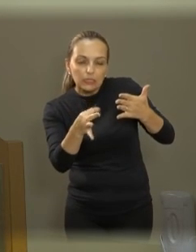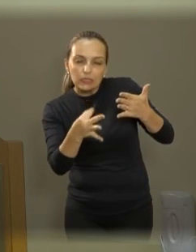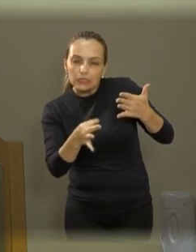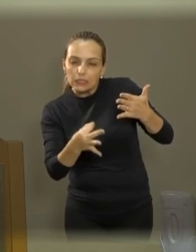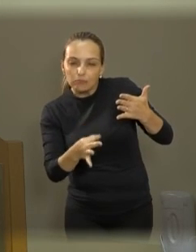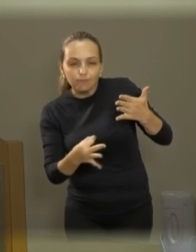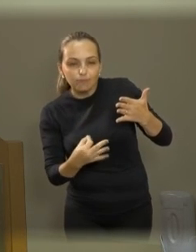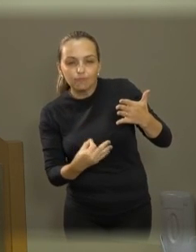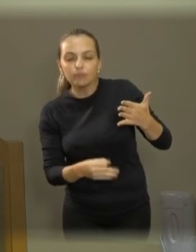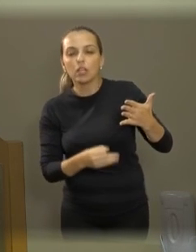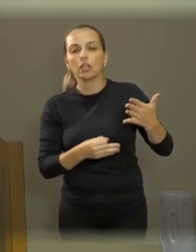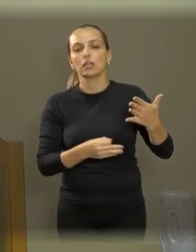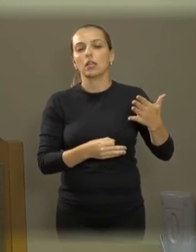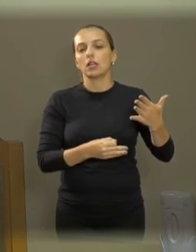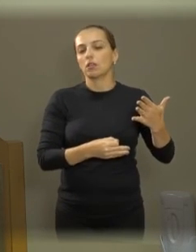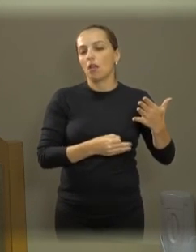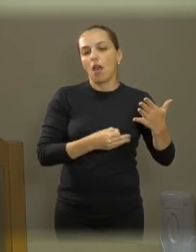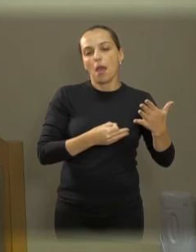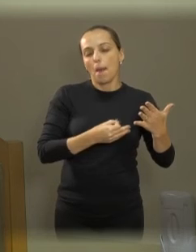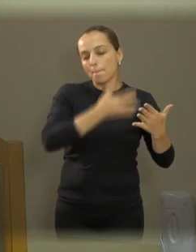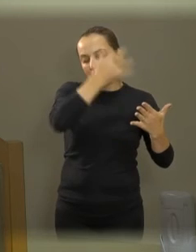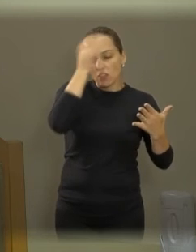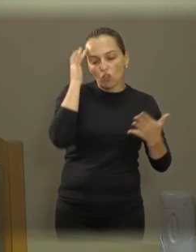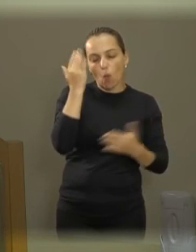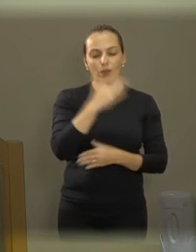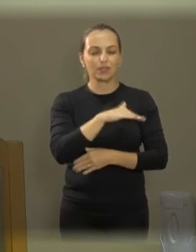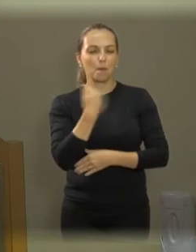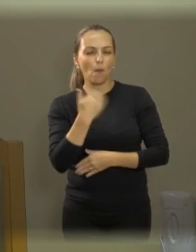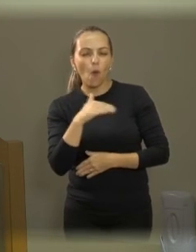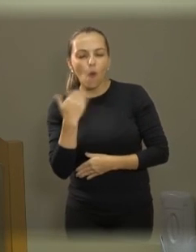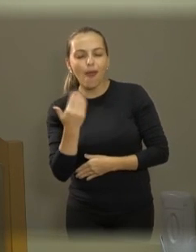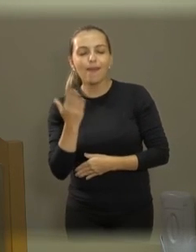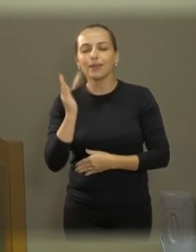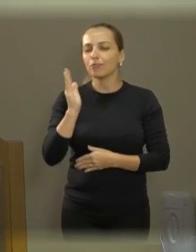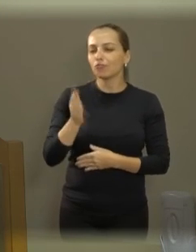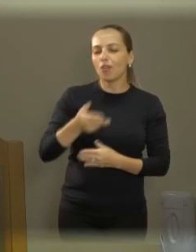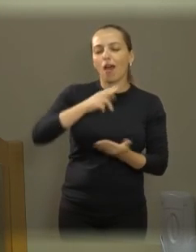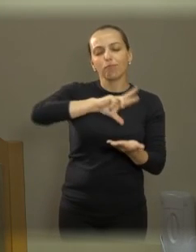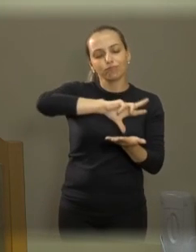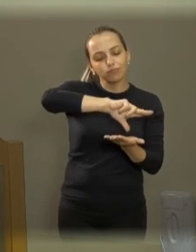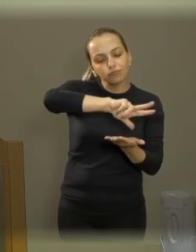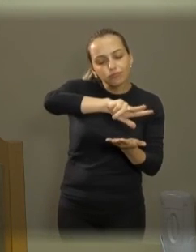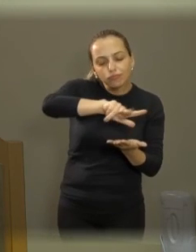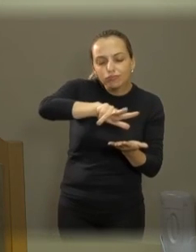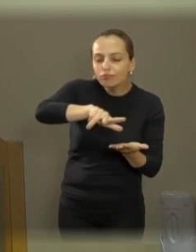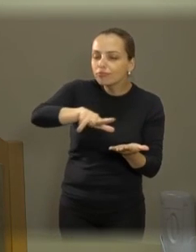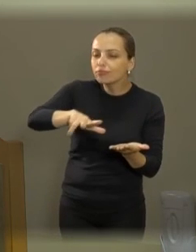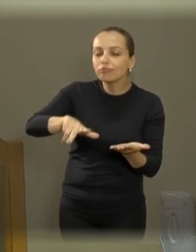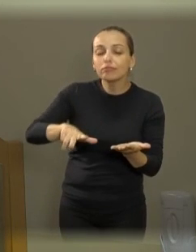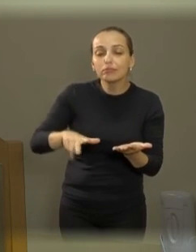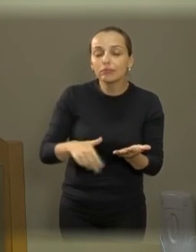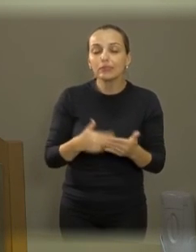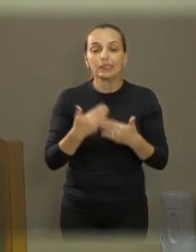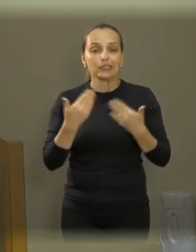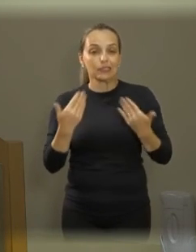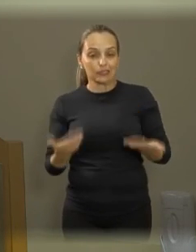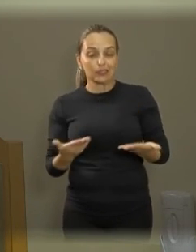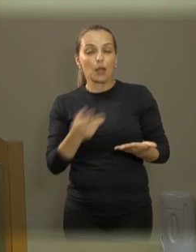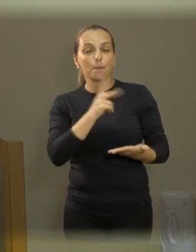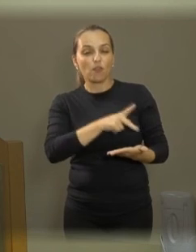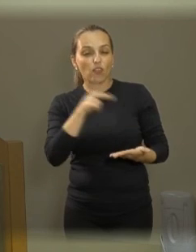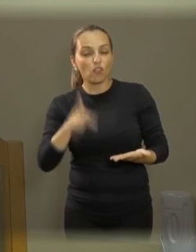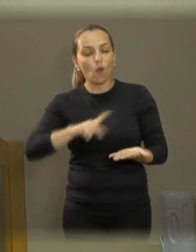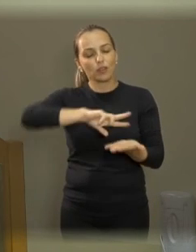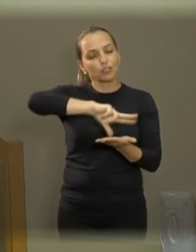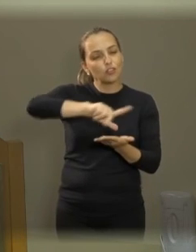o falecido Raul César Evangelista, Ana Dória de Graça, Adélia Emília, a professora Vera, que trabalha comigo, a Maria